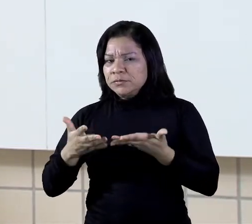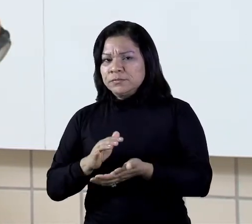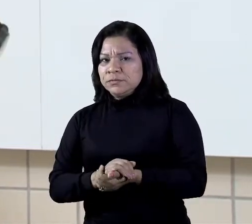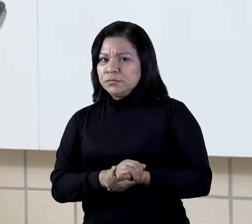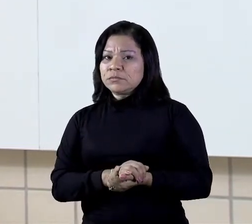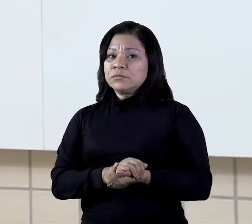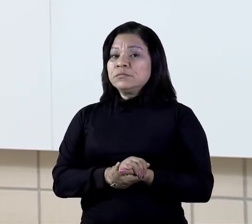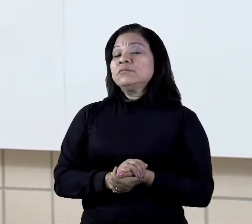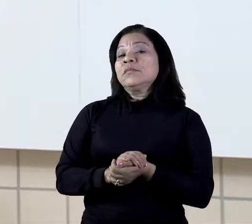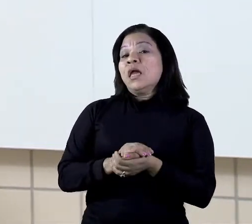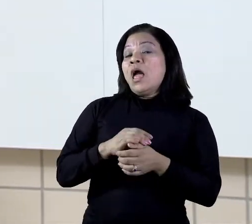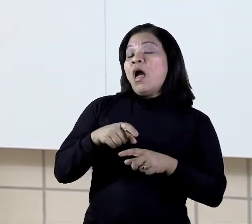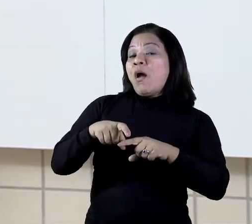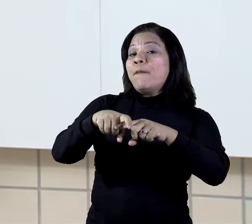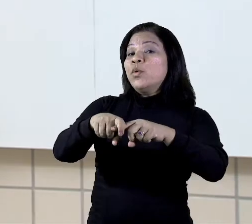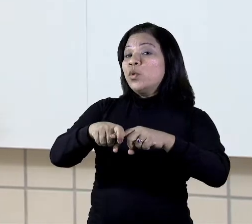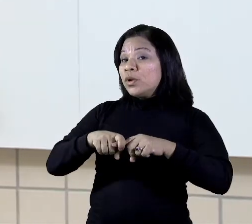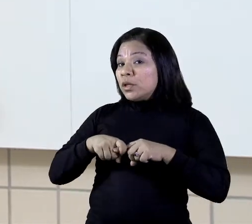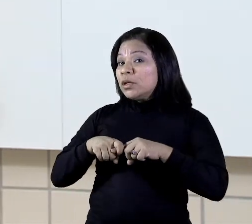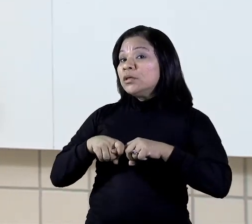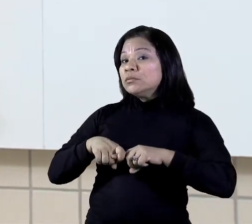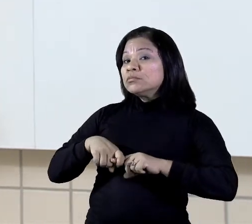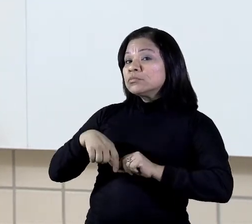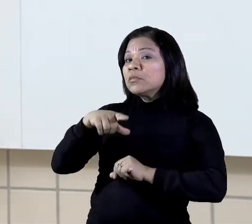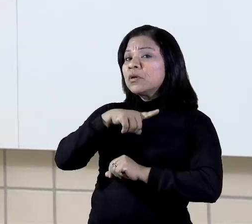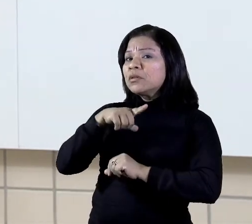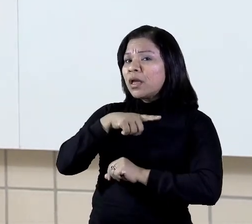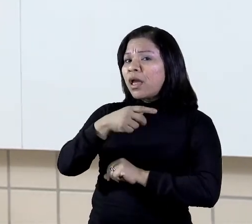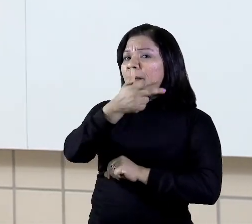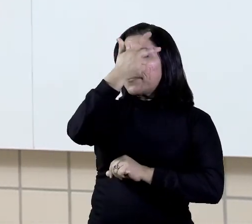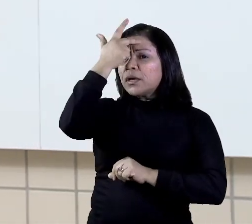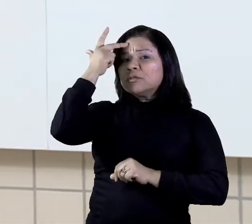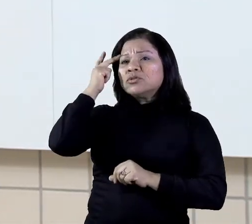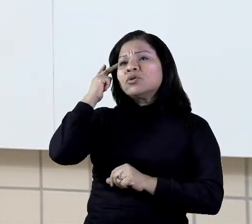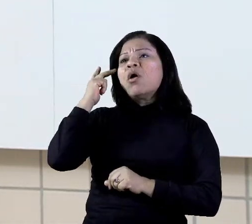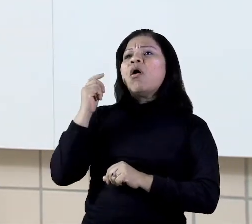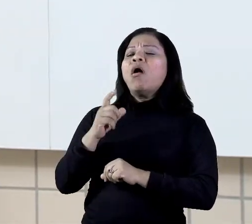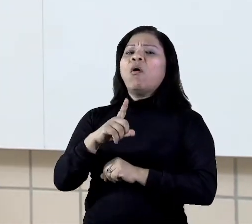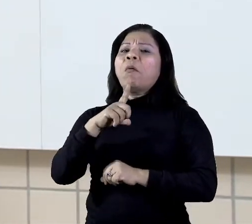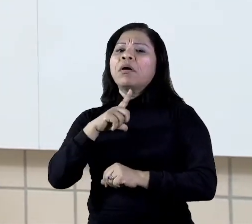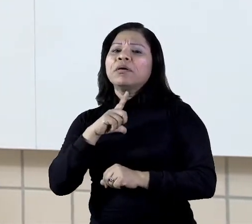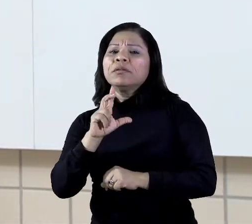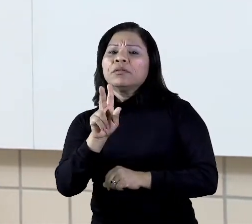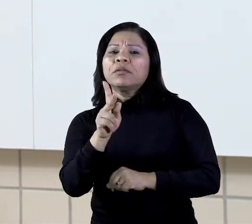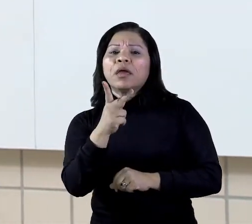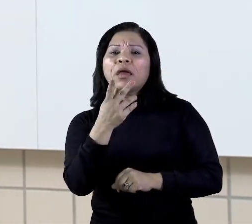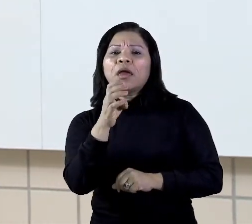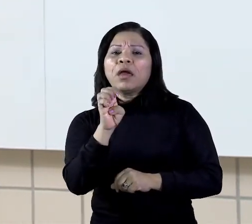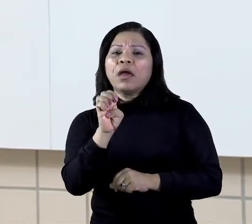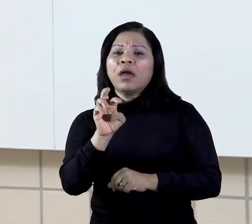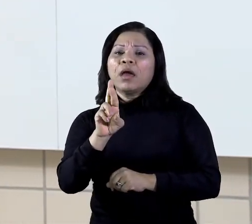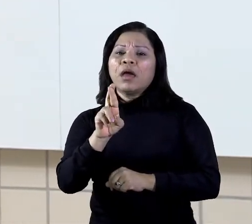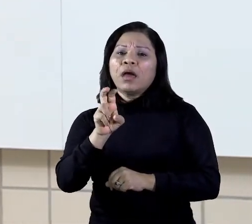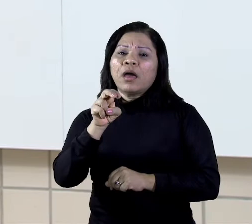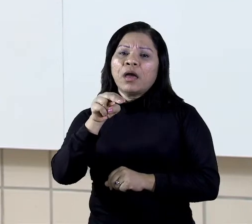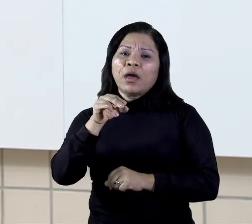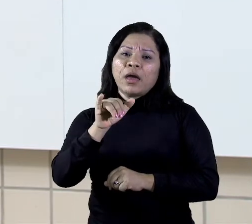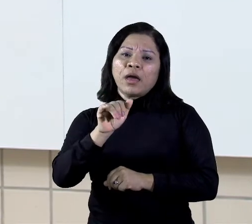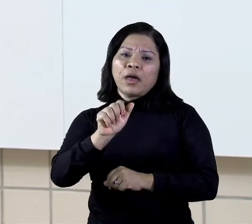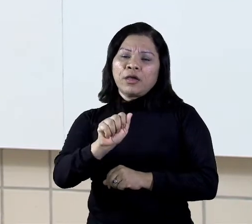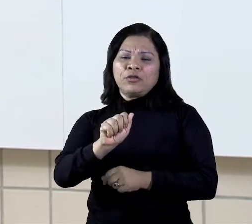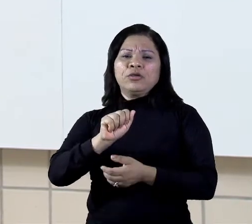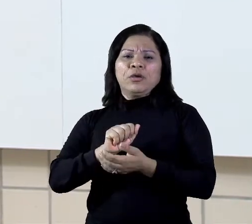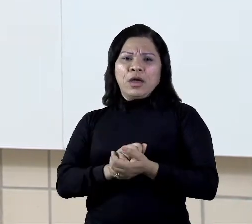que algumas pessoas têm um problema de hérnias umbilicais. Por quê? Porque a dobra do intestino sai a parede da musculatura